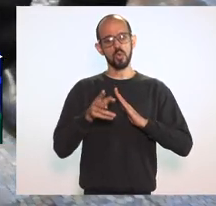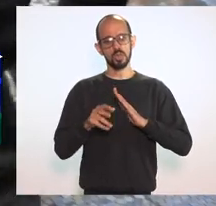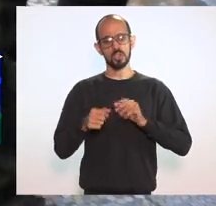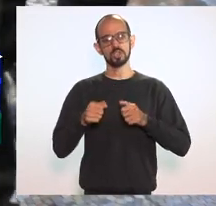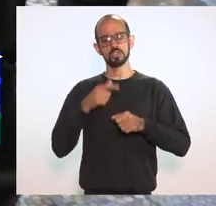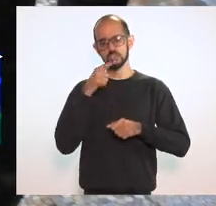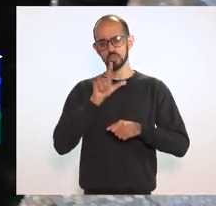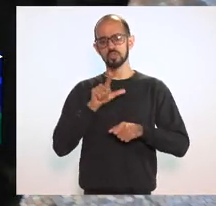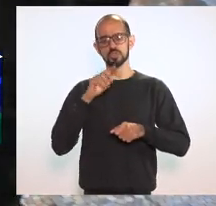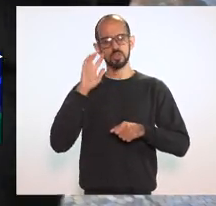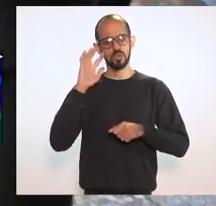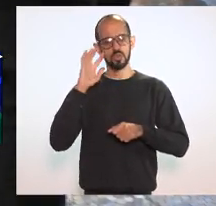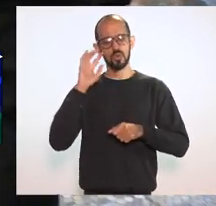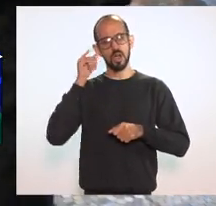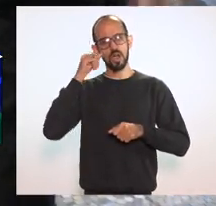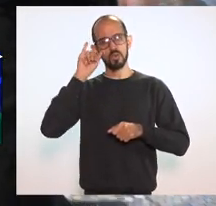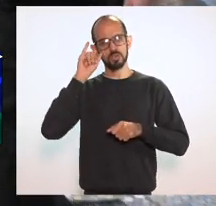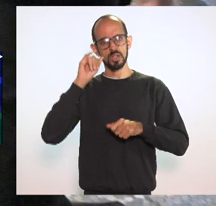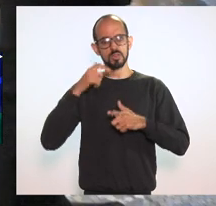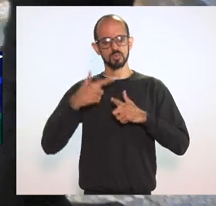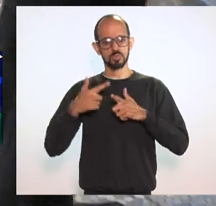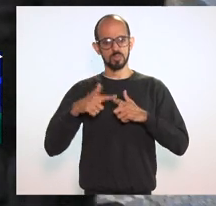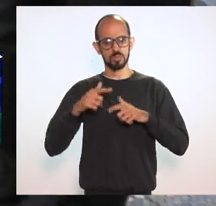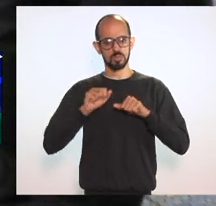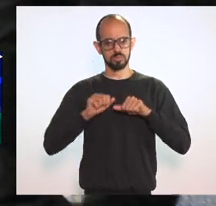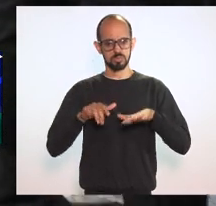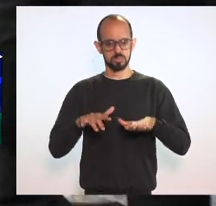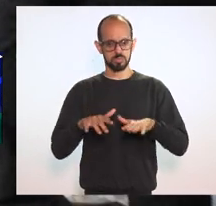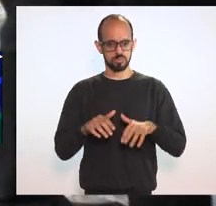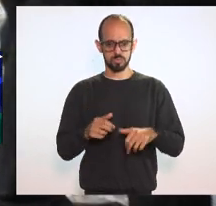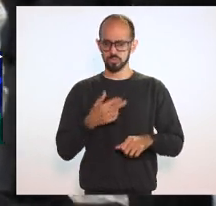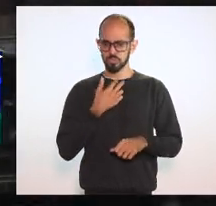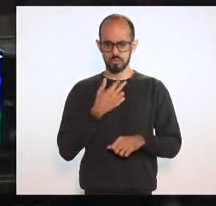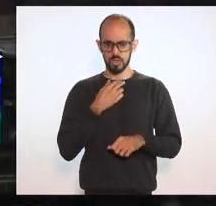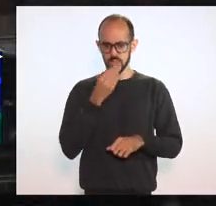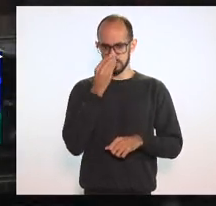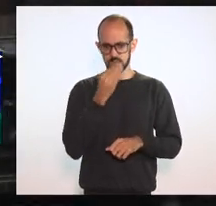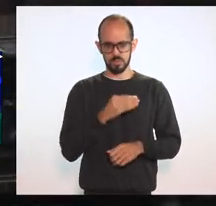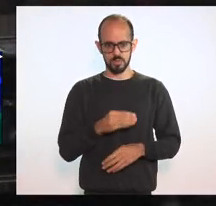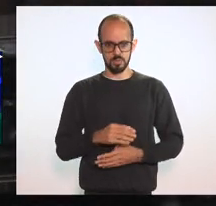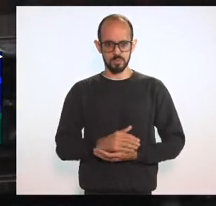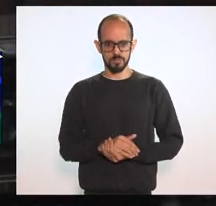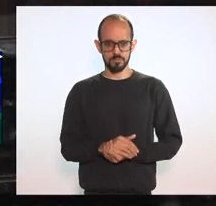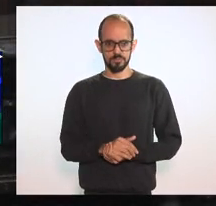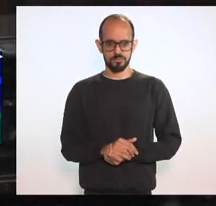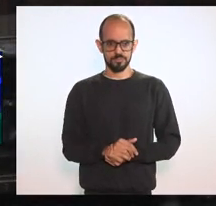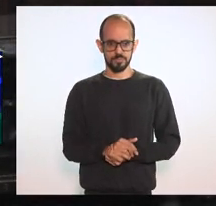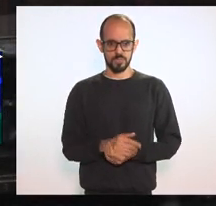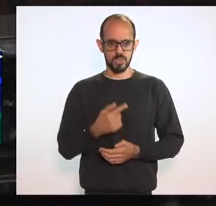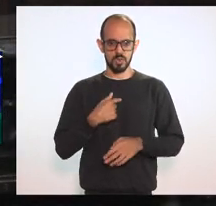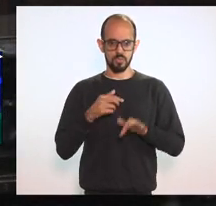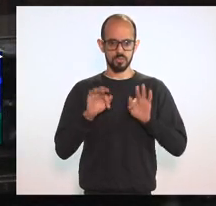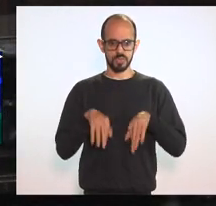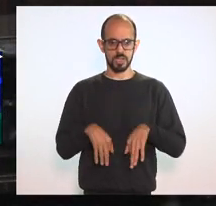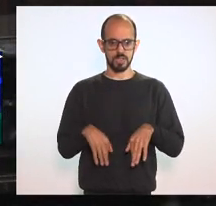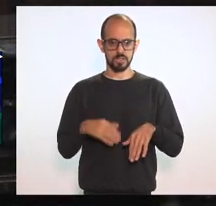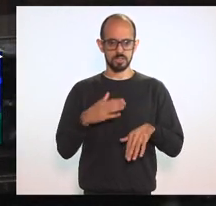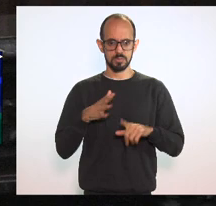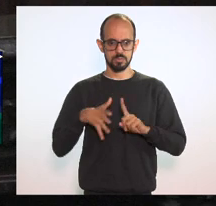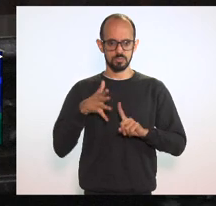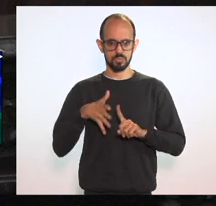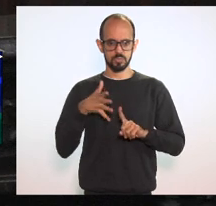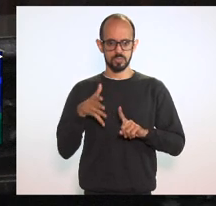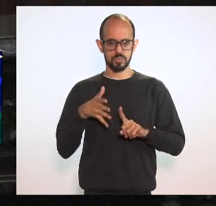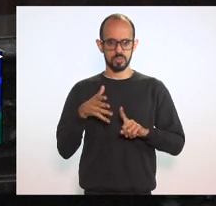não vamos deixar que todo trabalho seja jogado por água abaixo eu encerro a minha fala dizendo não